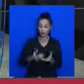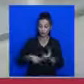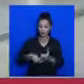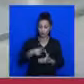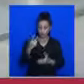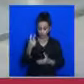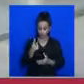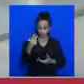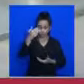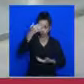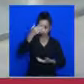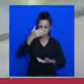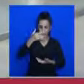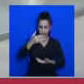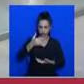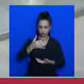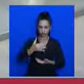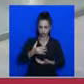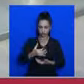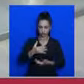globo.